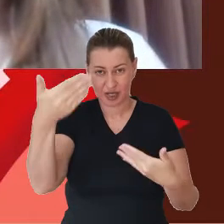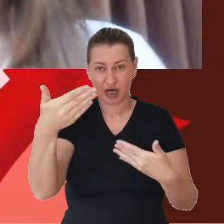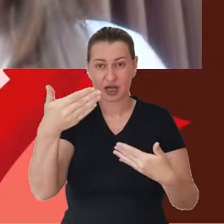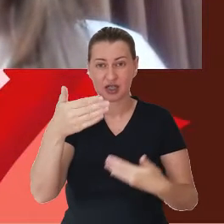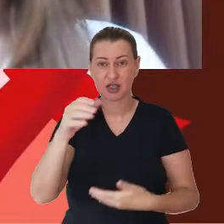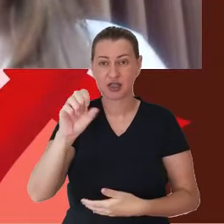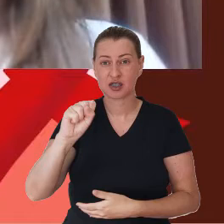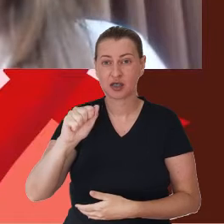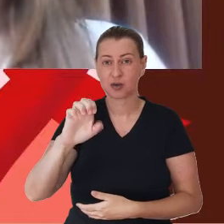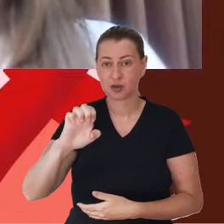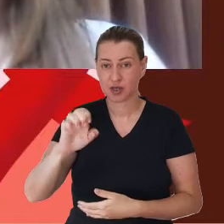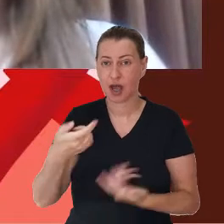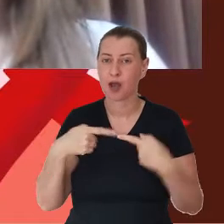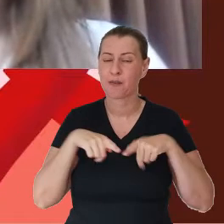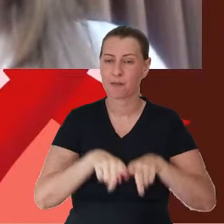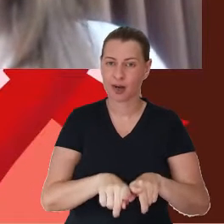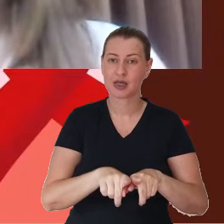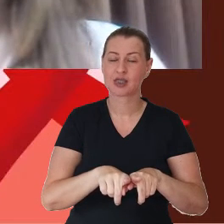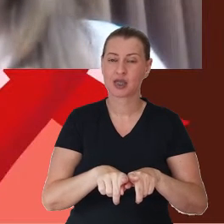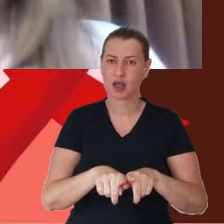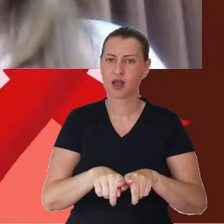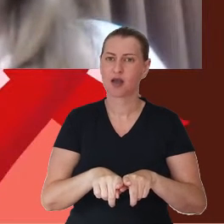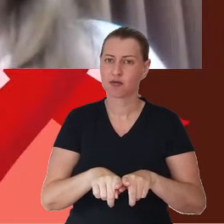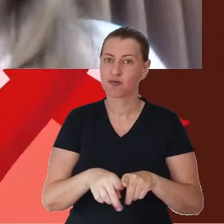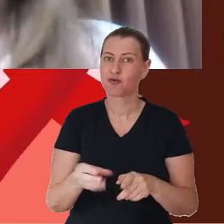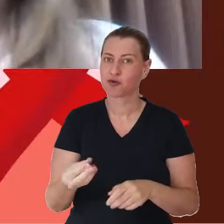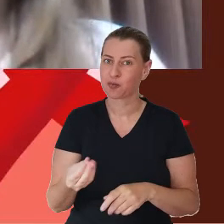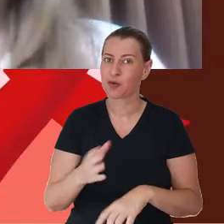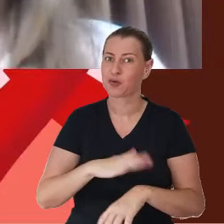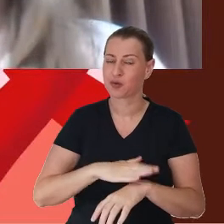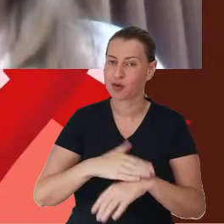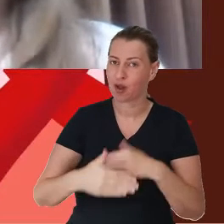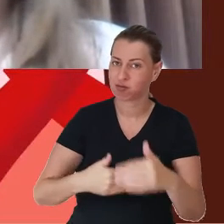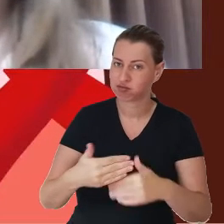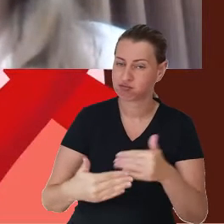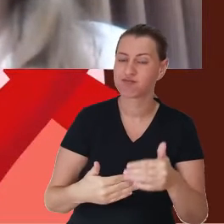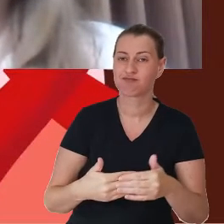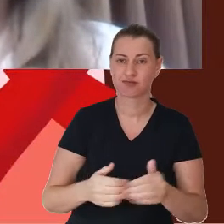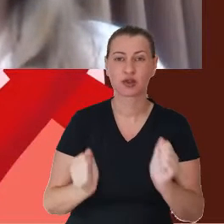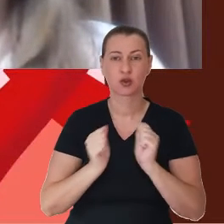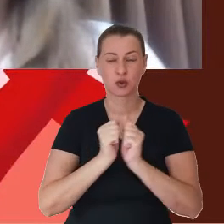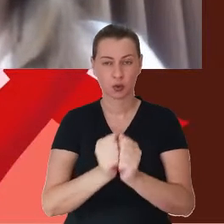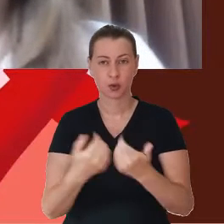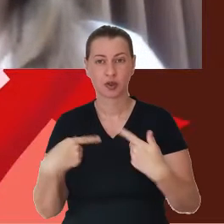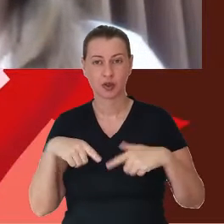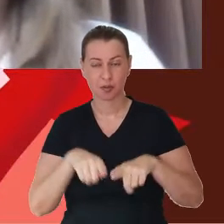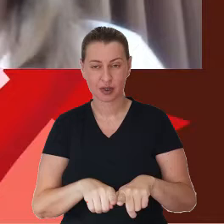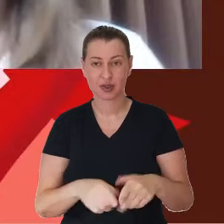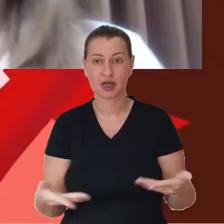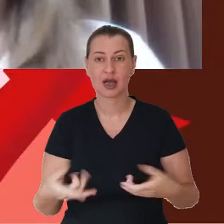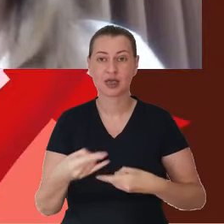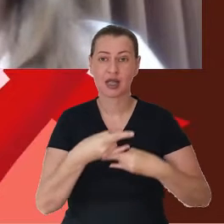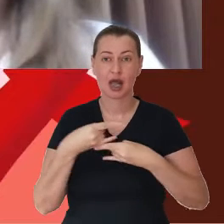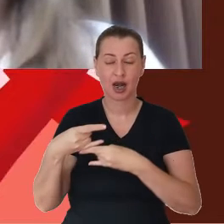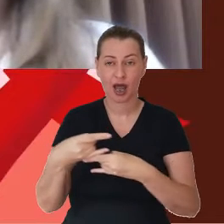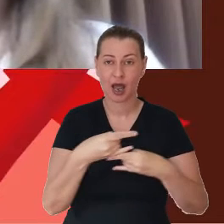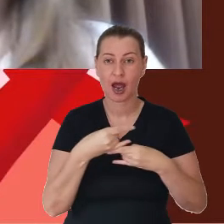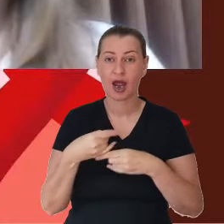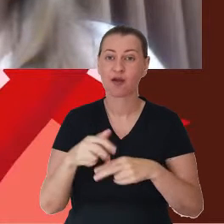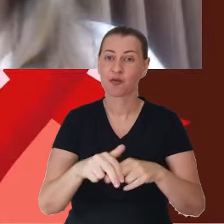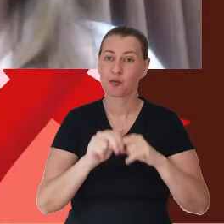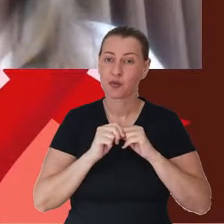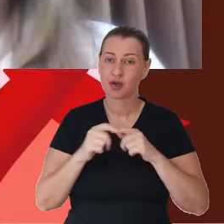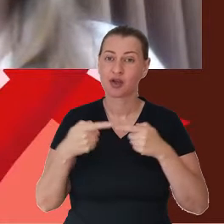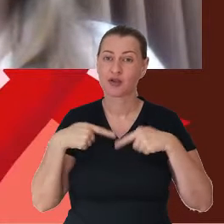que é parceiro nosso de longa data, né? Aqui a live também é fruto dessa